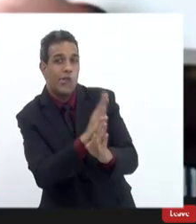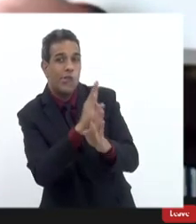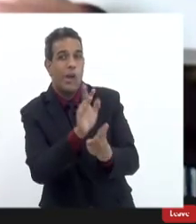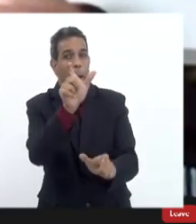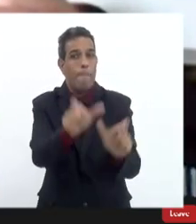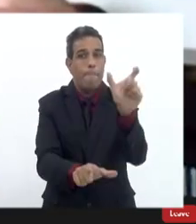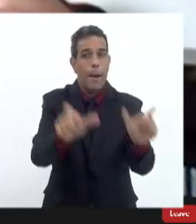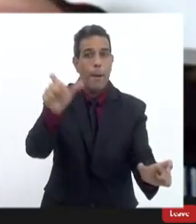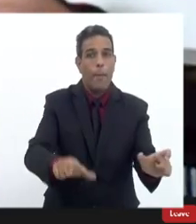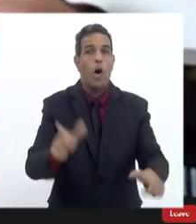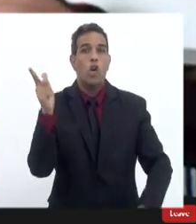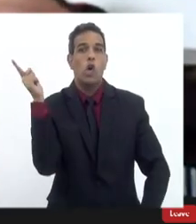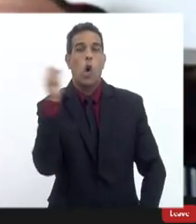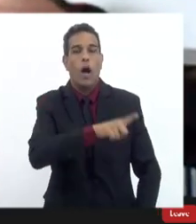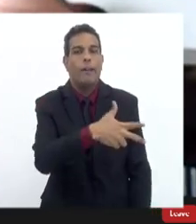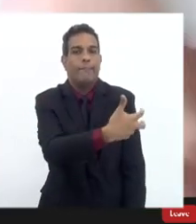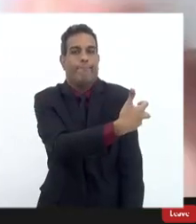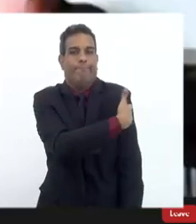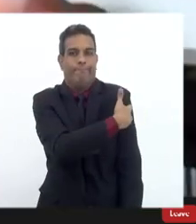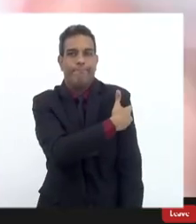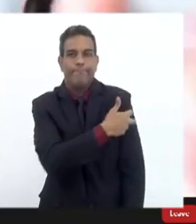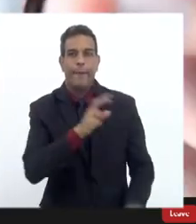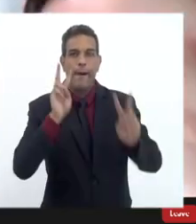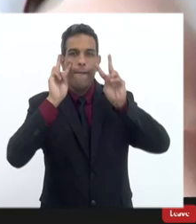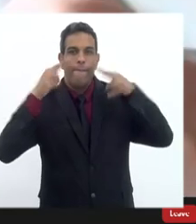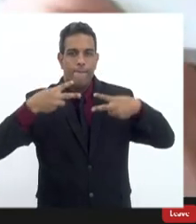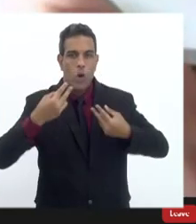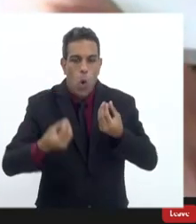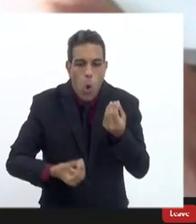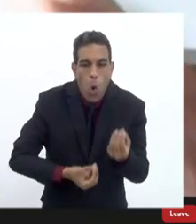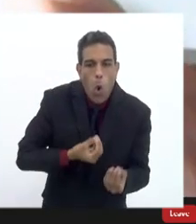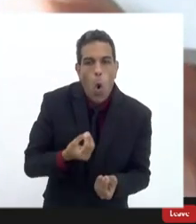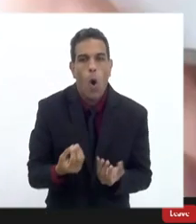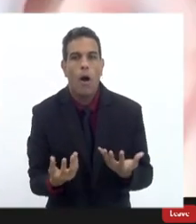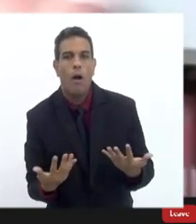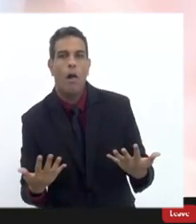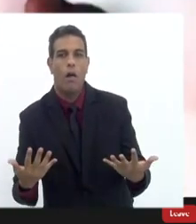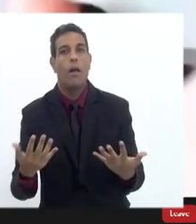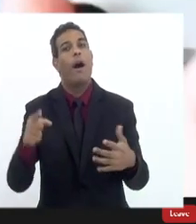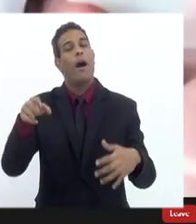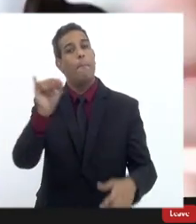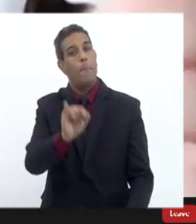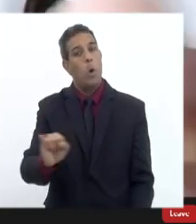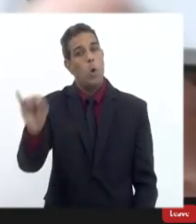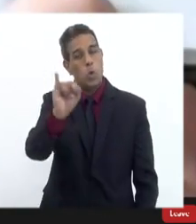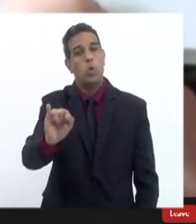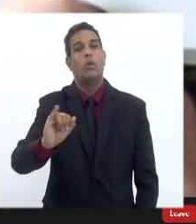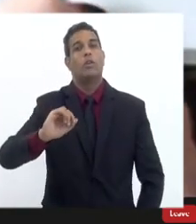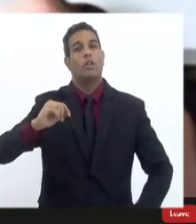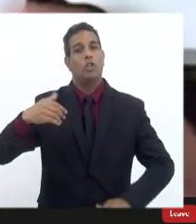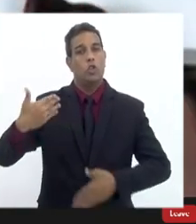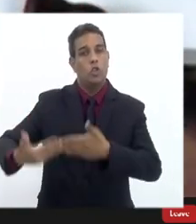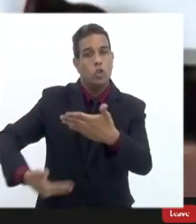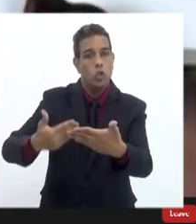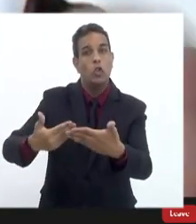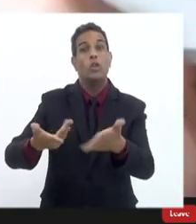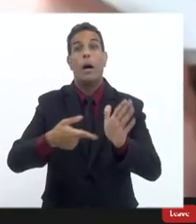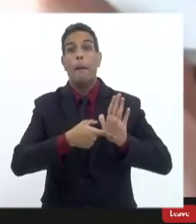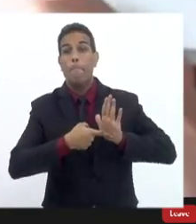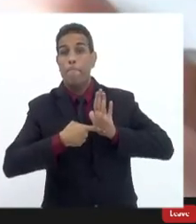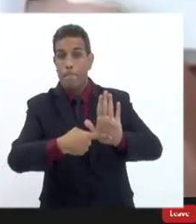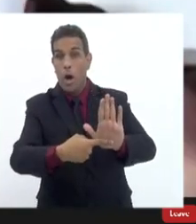pessoas imunizadas vão monitorando a sua imunidade. Então, isso é algo que continua sendo importante,